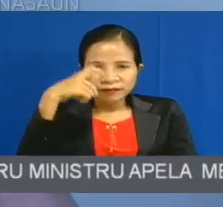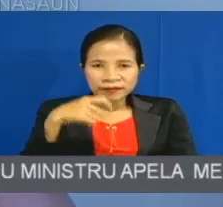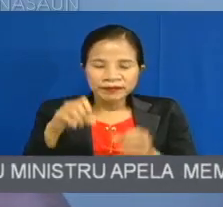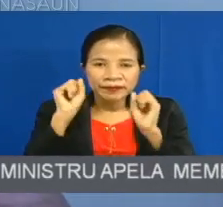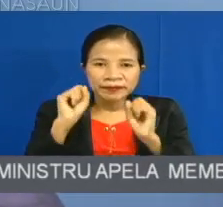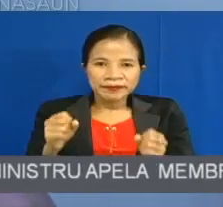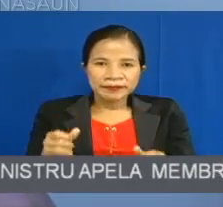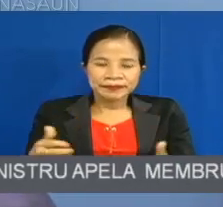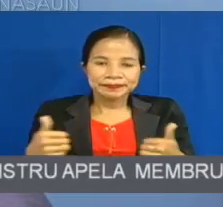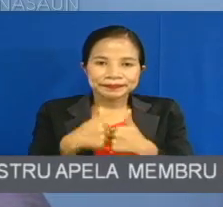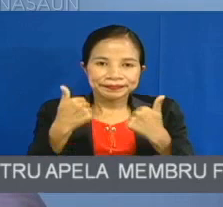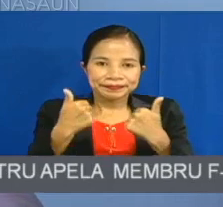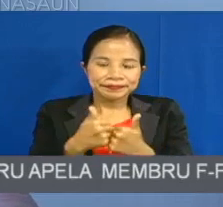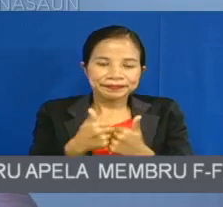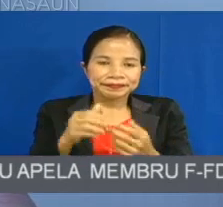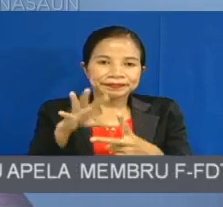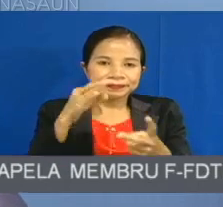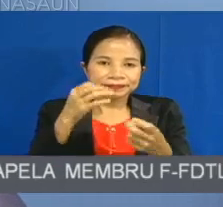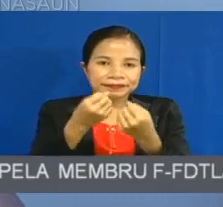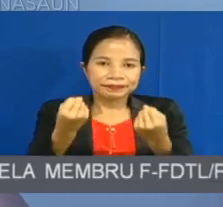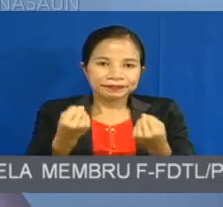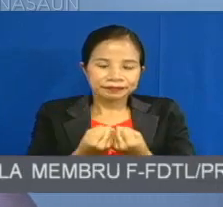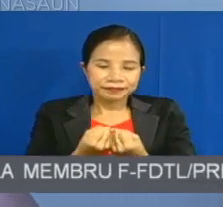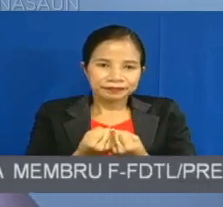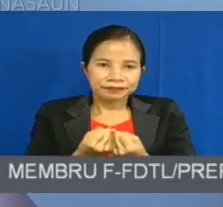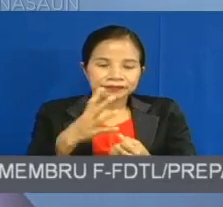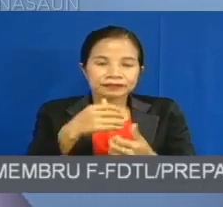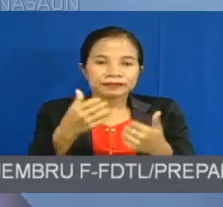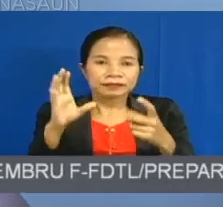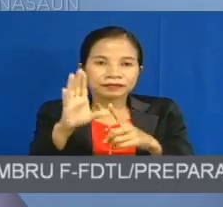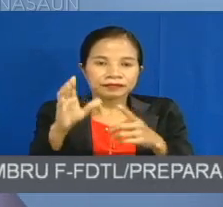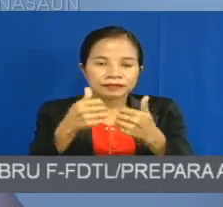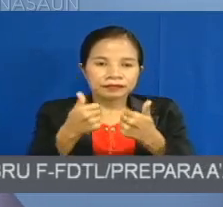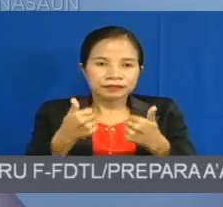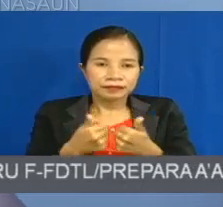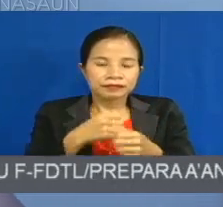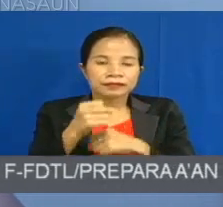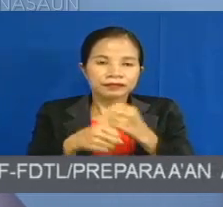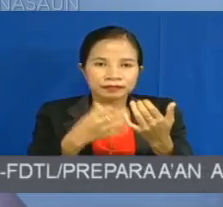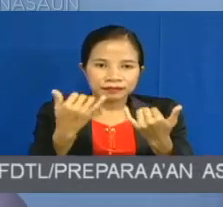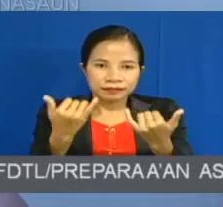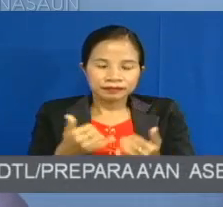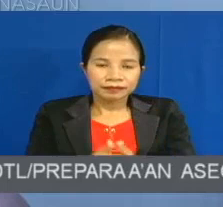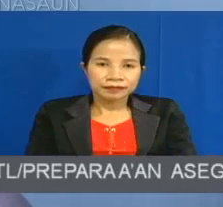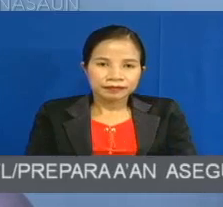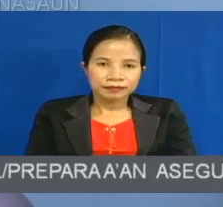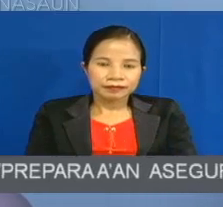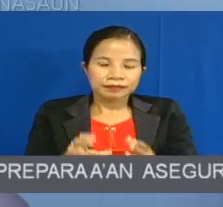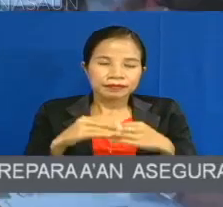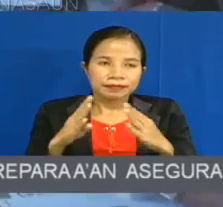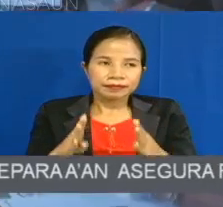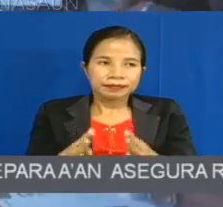bele compete e a eleição se fisuco no sefe aldeia e a tinang idane.